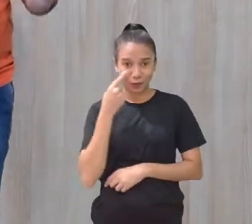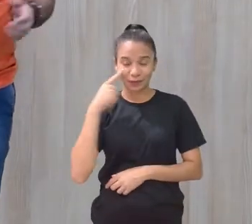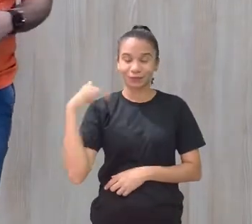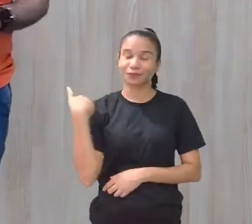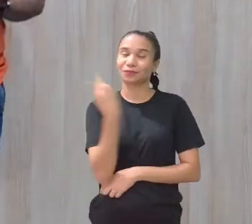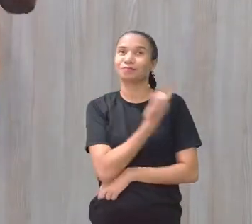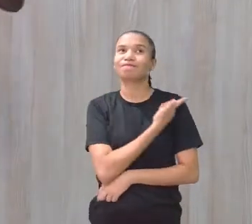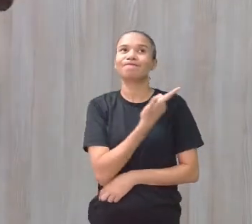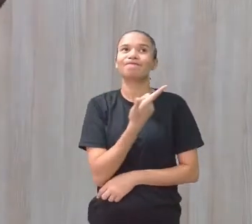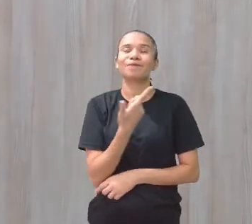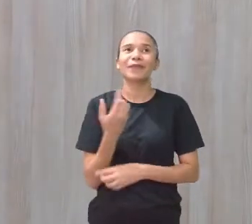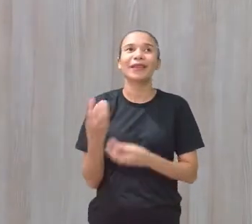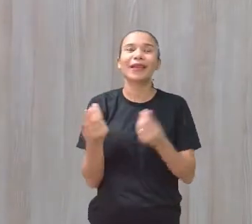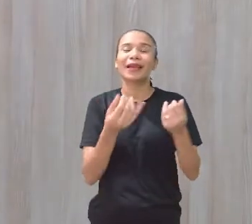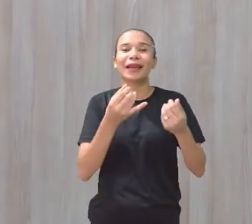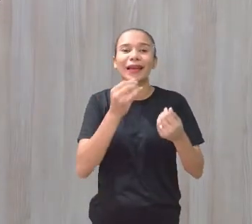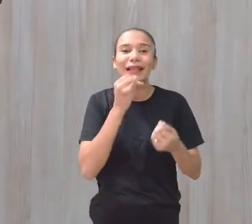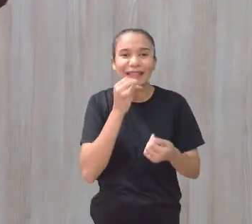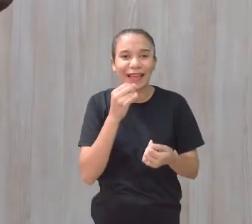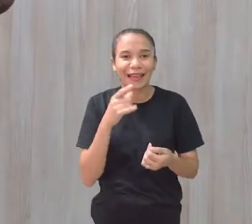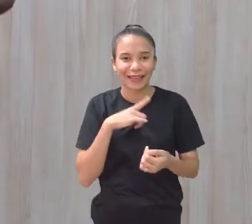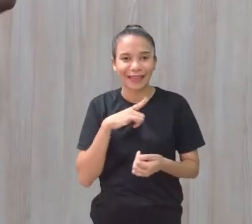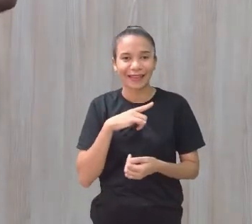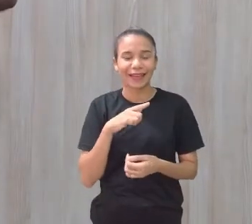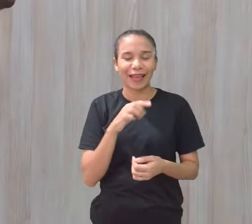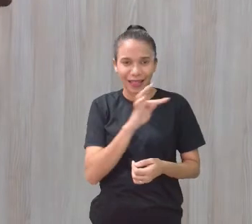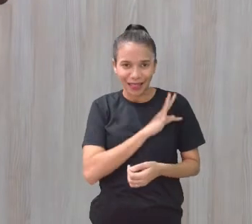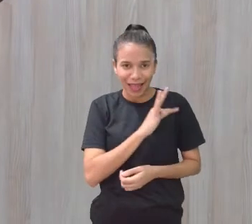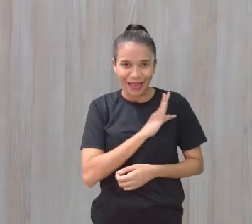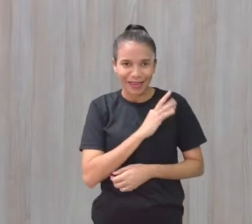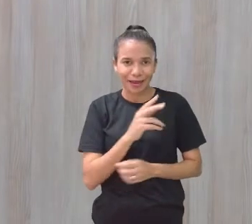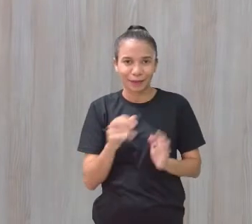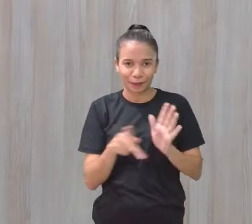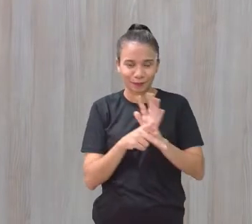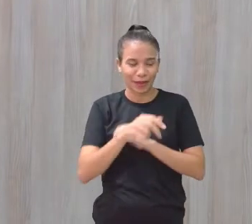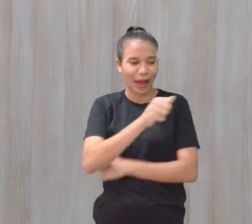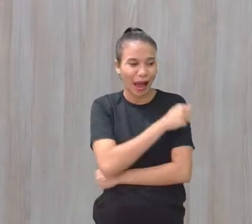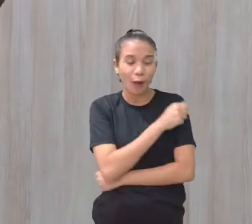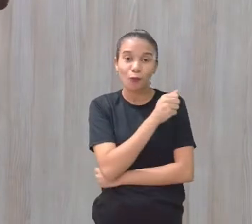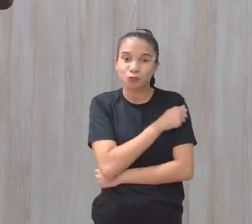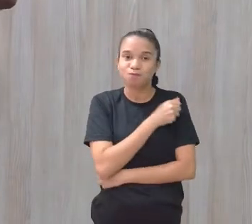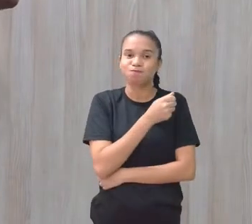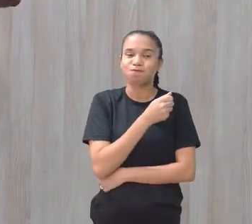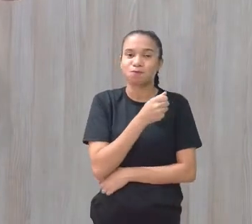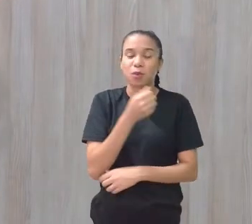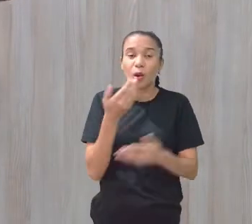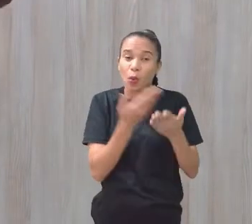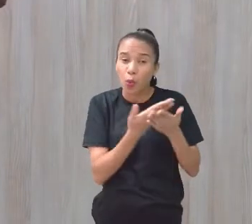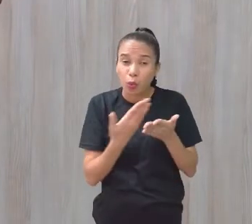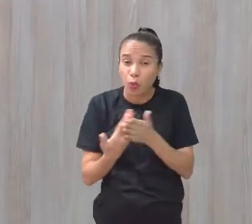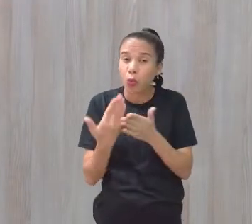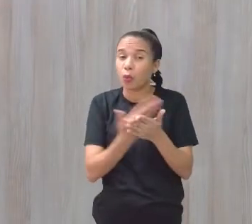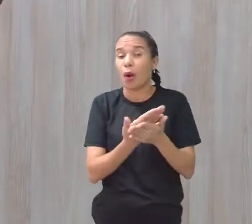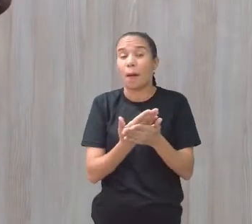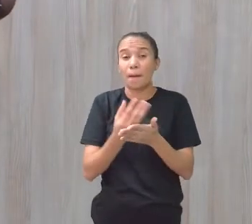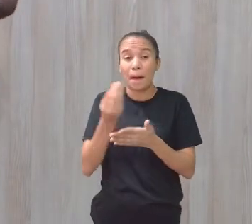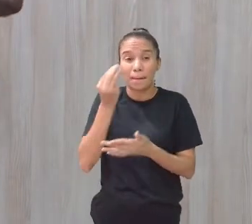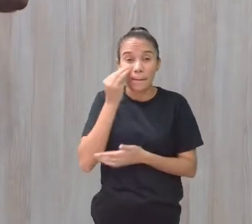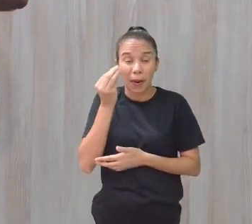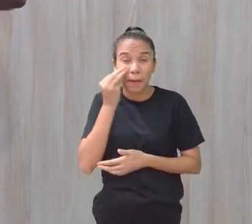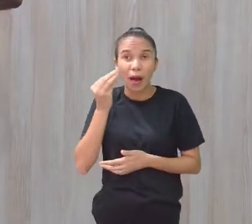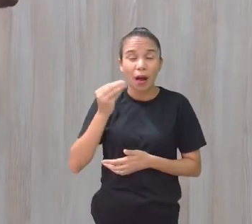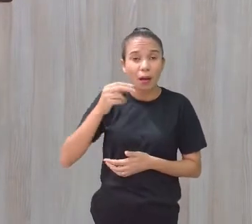gente, por exemplo, existe uma técnica, né, para aqueles alunos e alunas que estão estudando aí para tentar